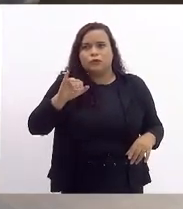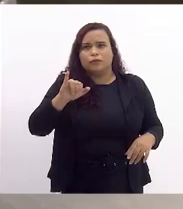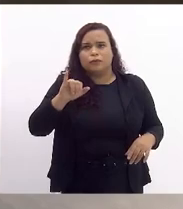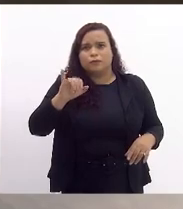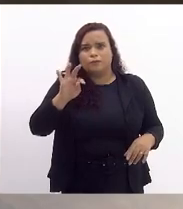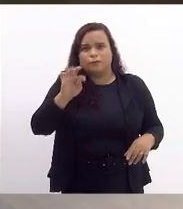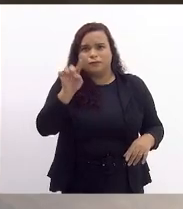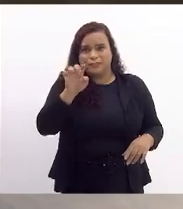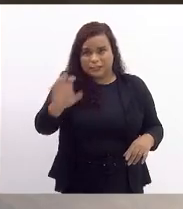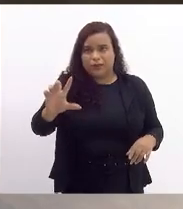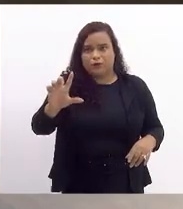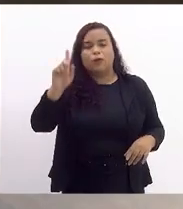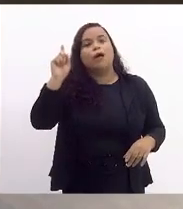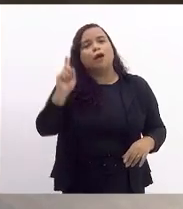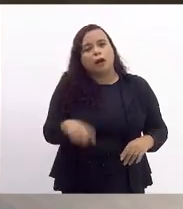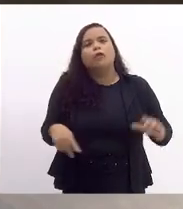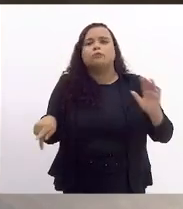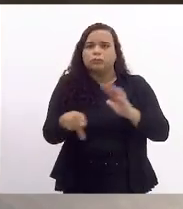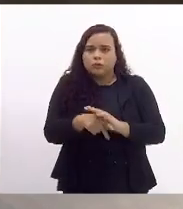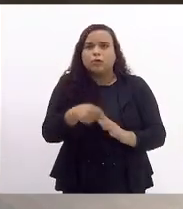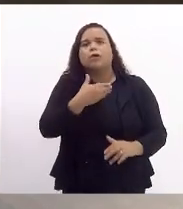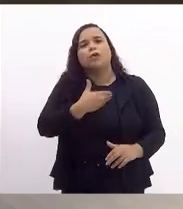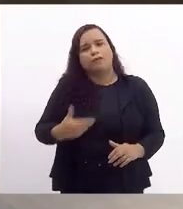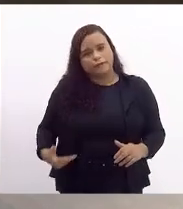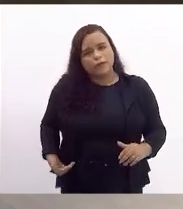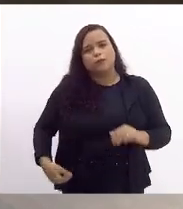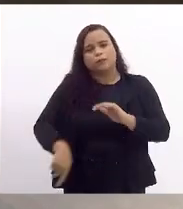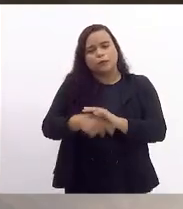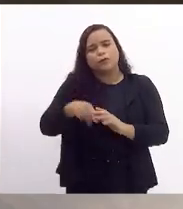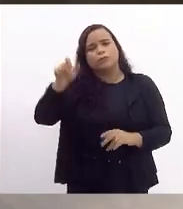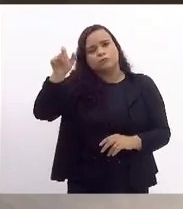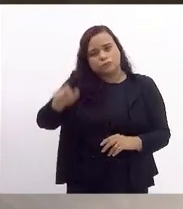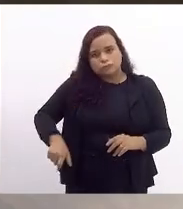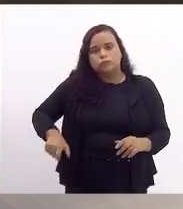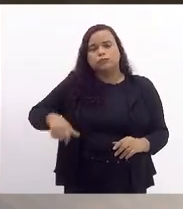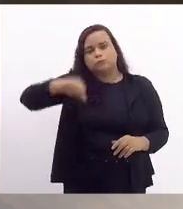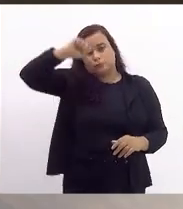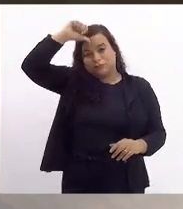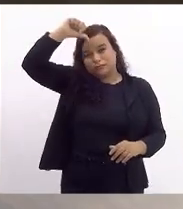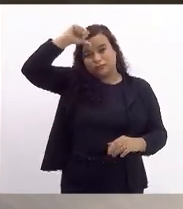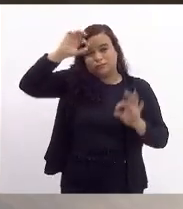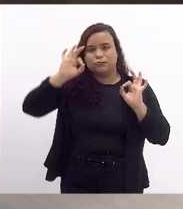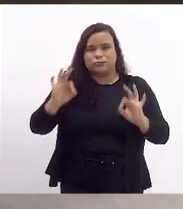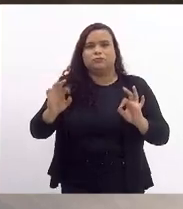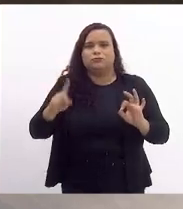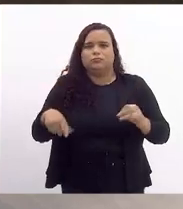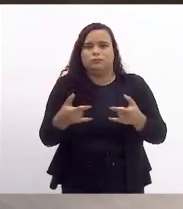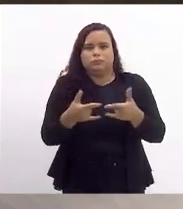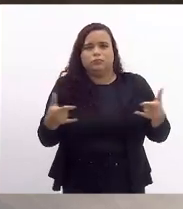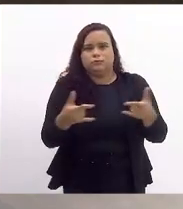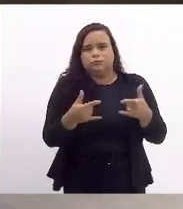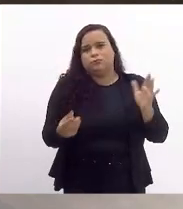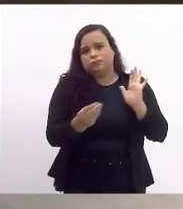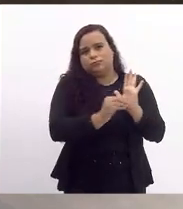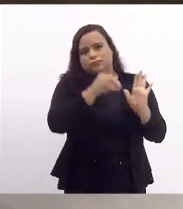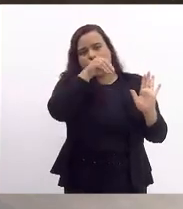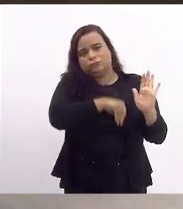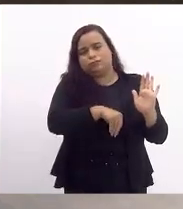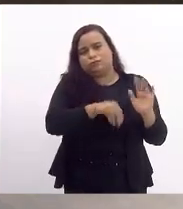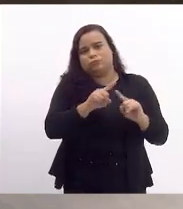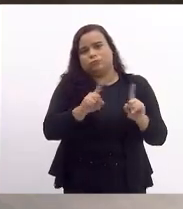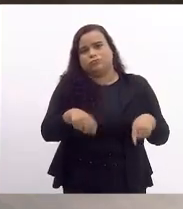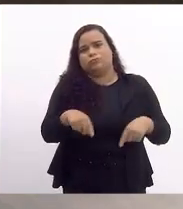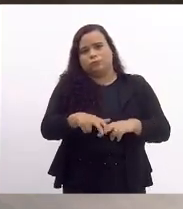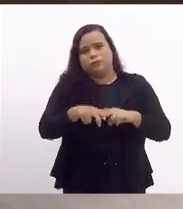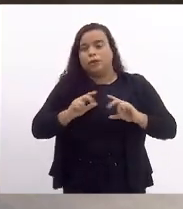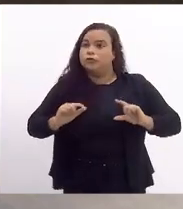vice-governador e saiu do Papel está no coração das pestanas contracheque do servidor por causa